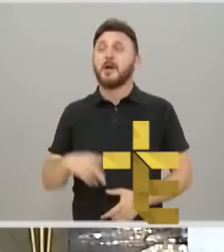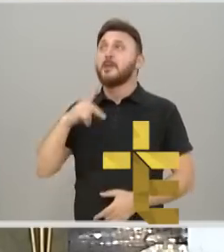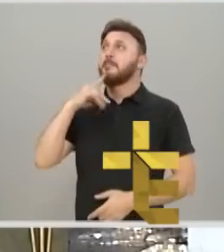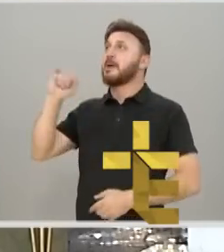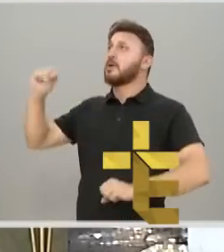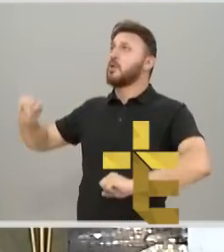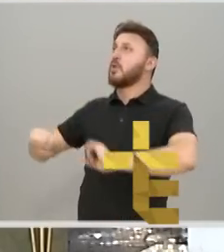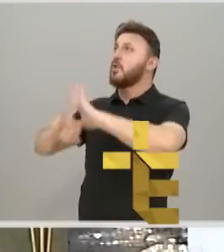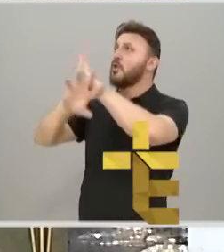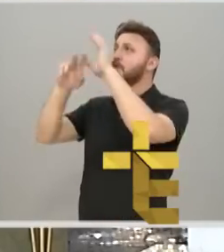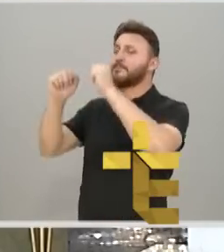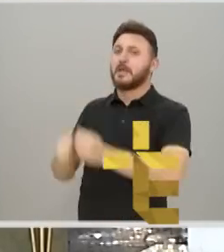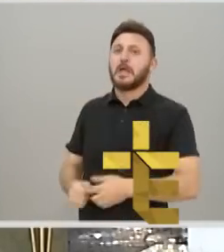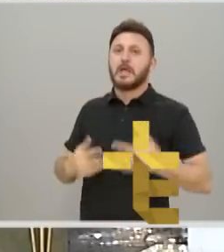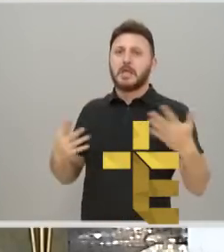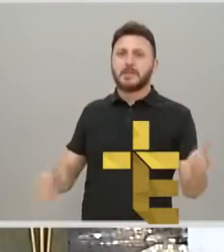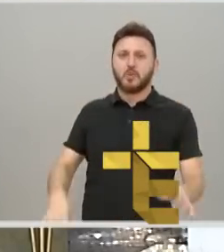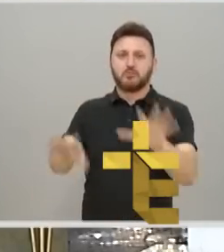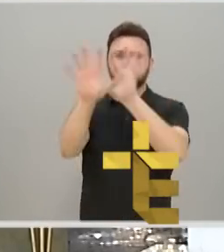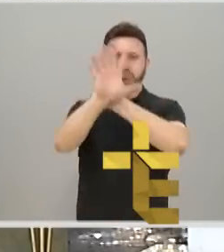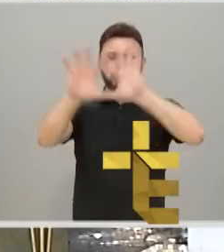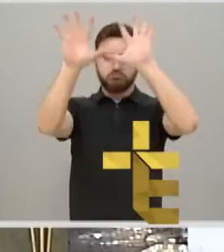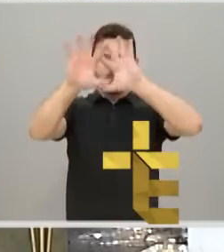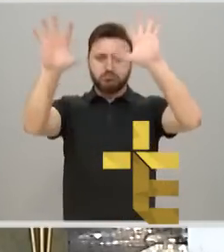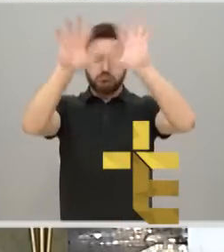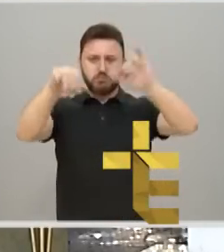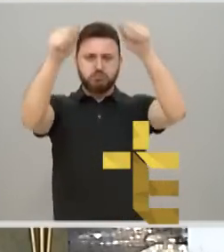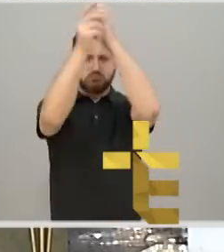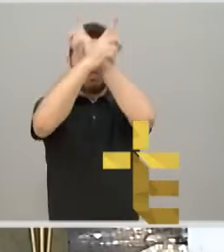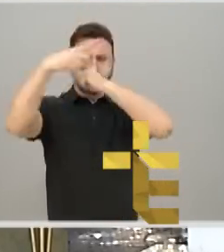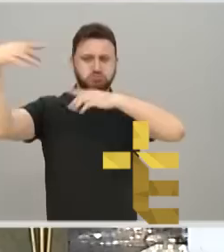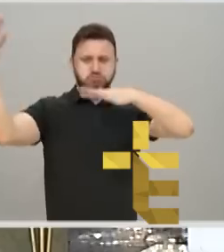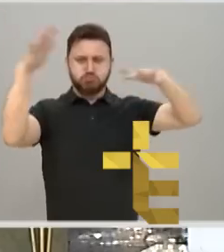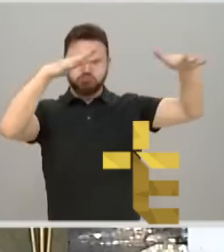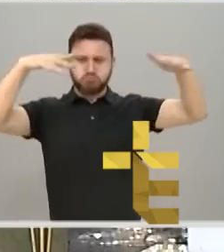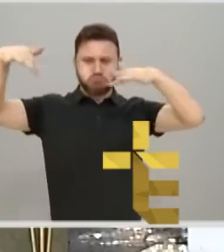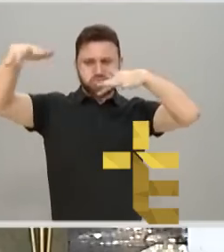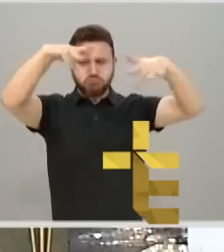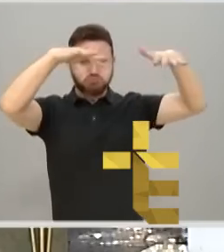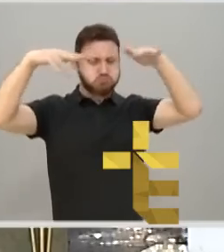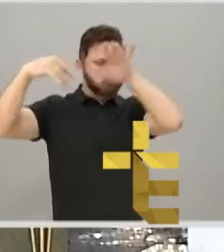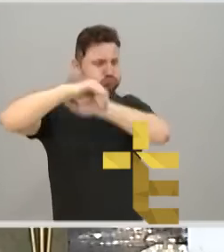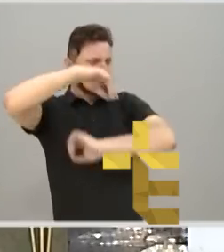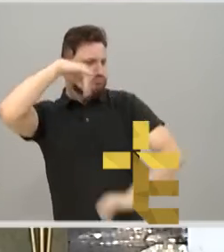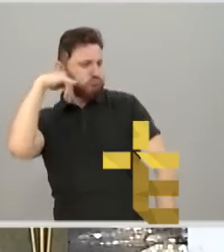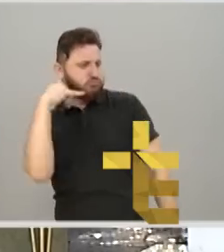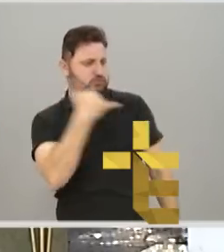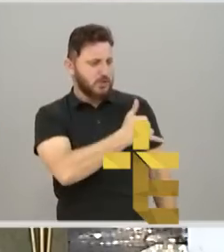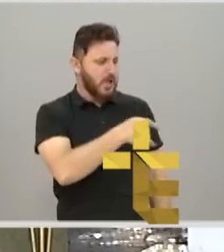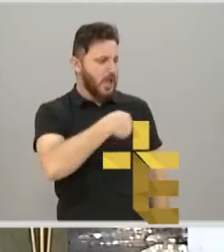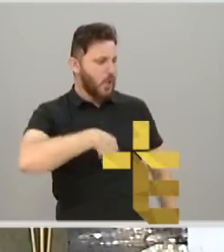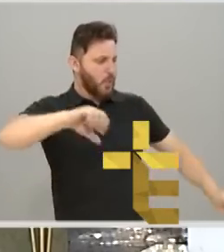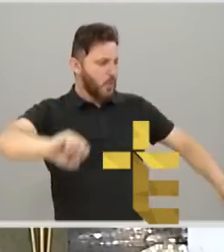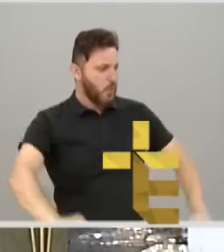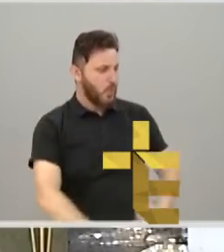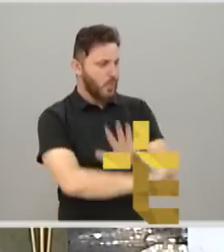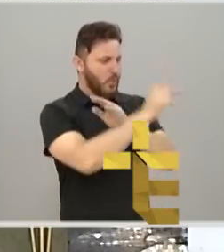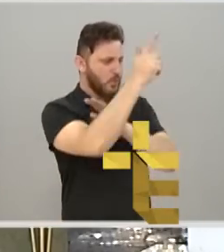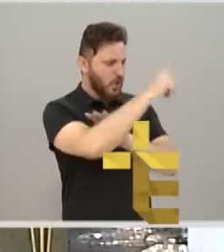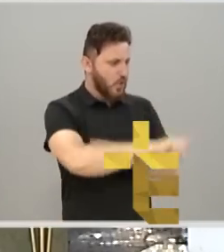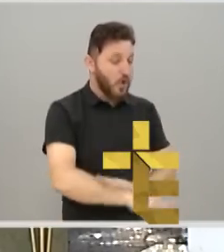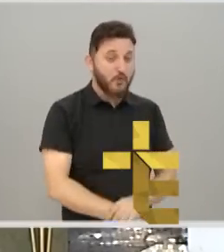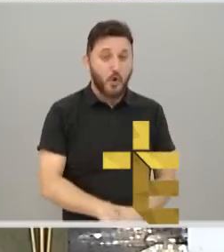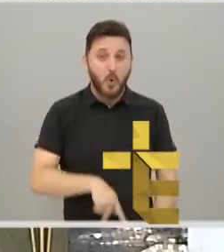céu: eu o glorifiquei e o glorificarei de novo. A multidão que